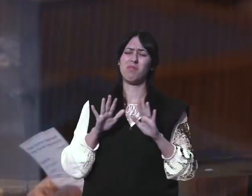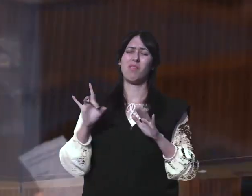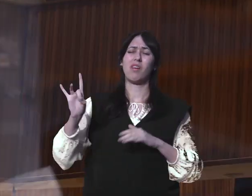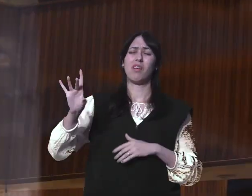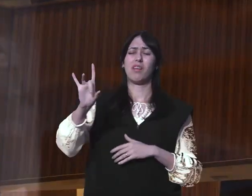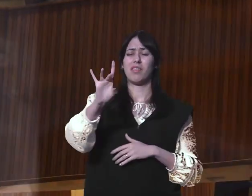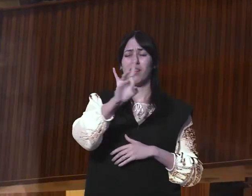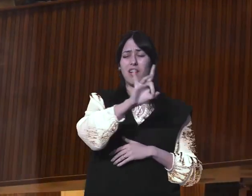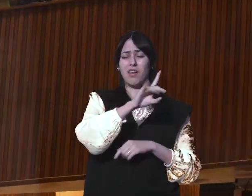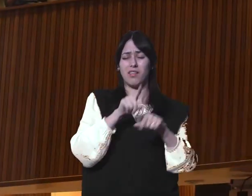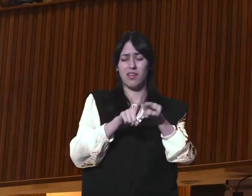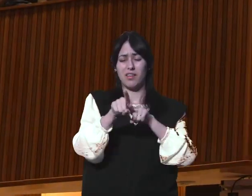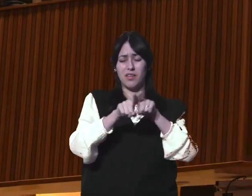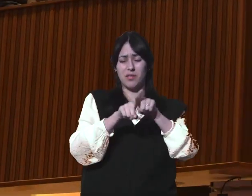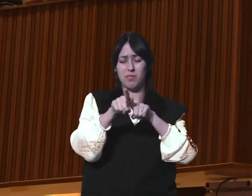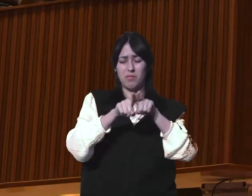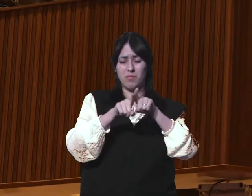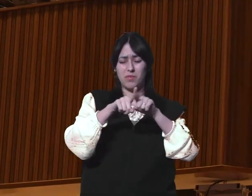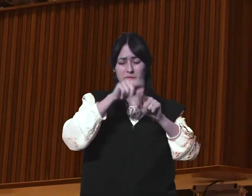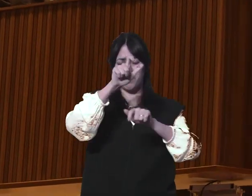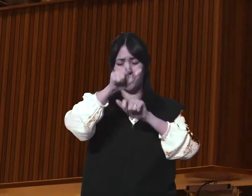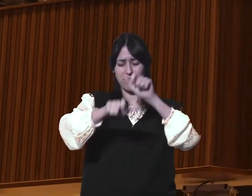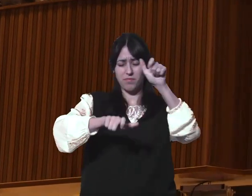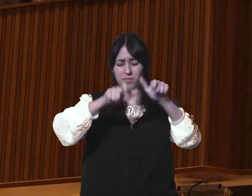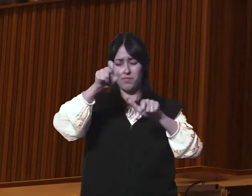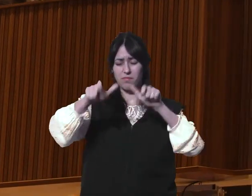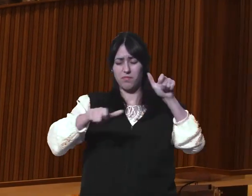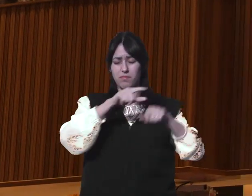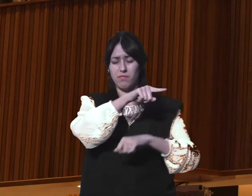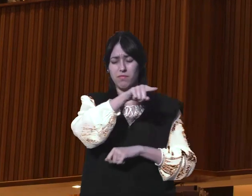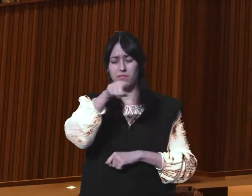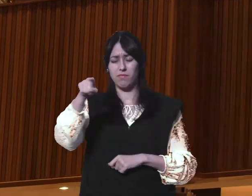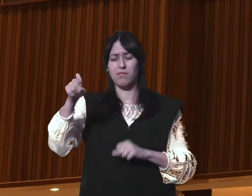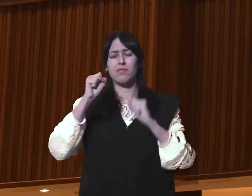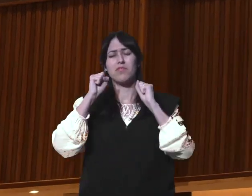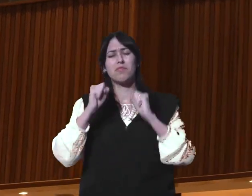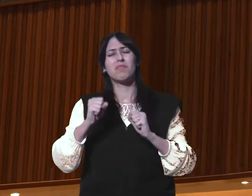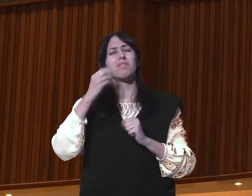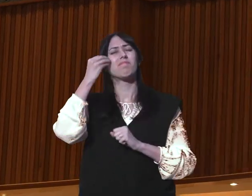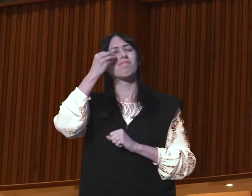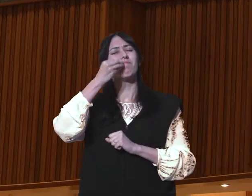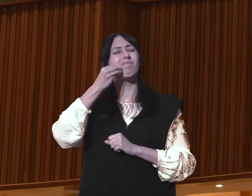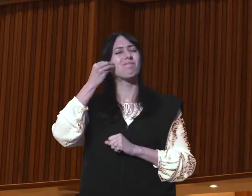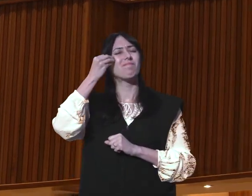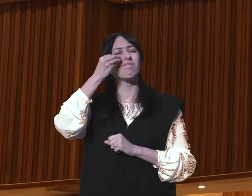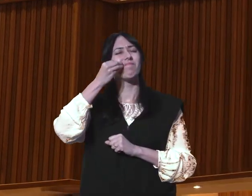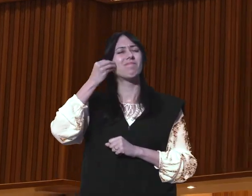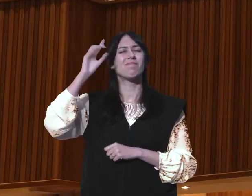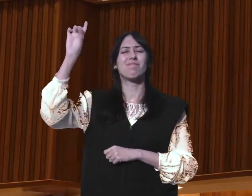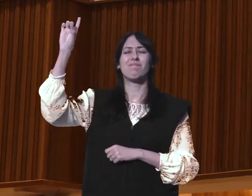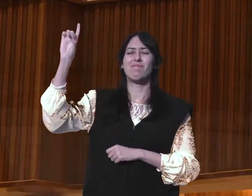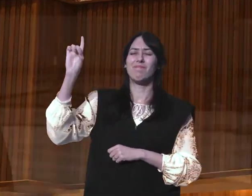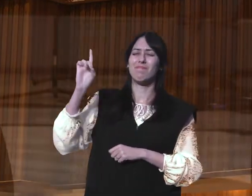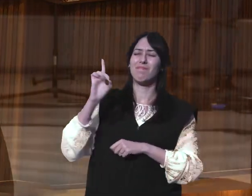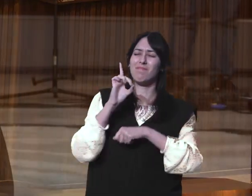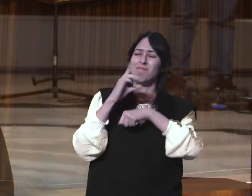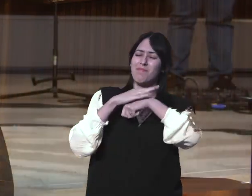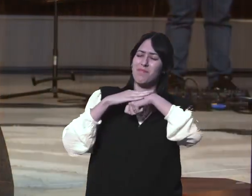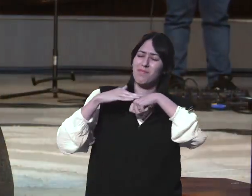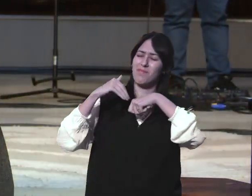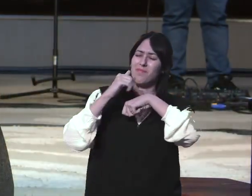meus irmãos e irmãs desfrutem do carinho e do abraço do Senhor em cada momento, em